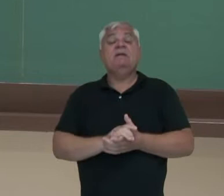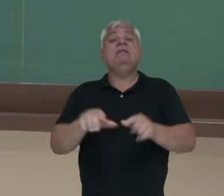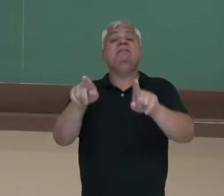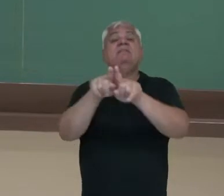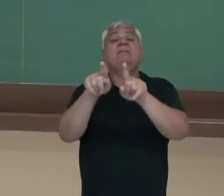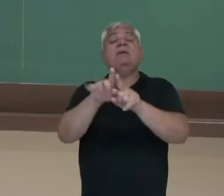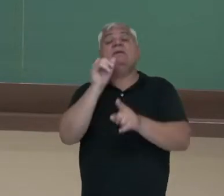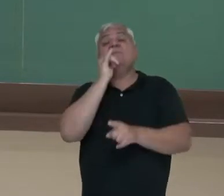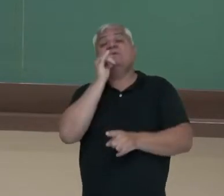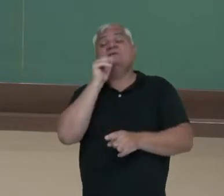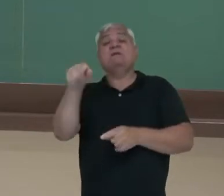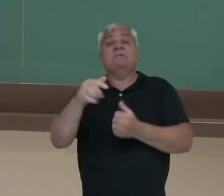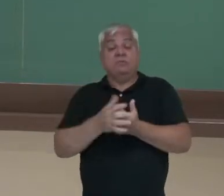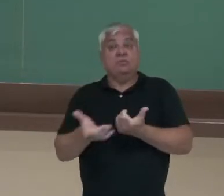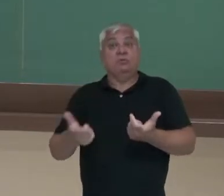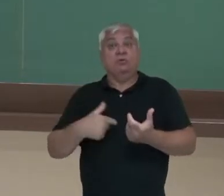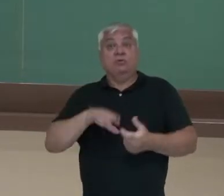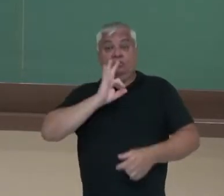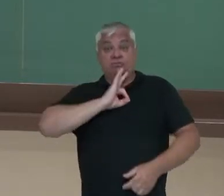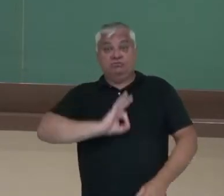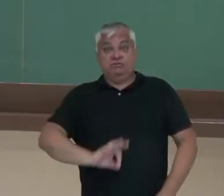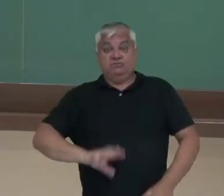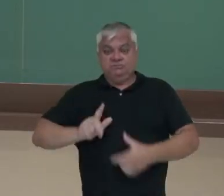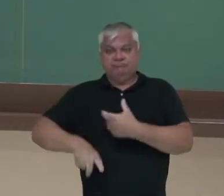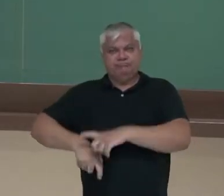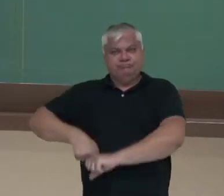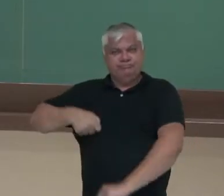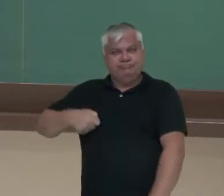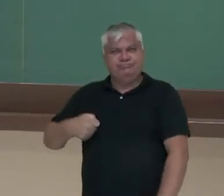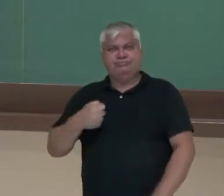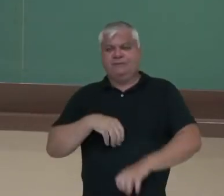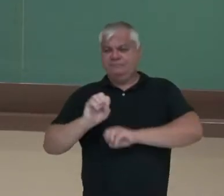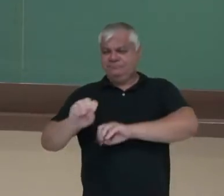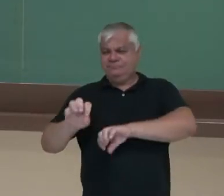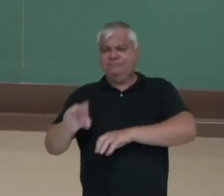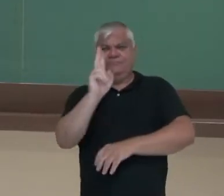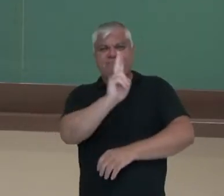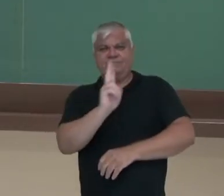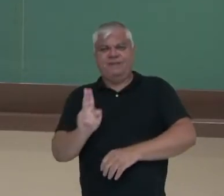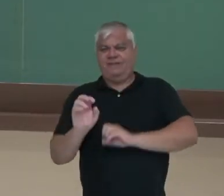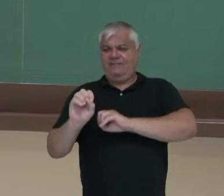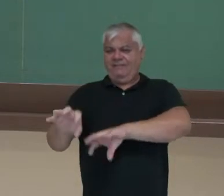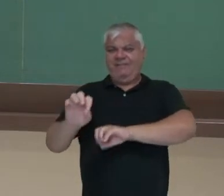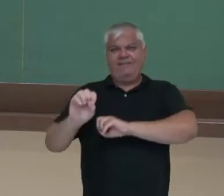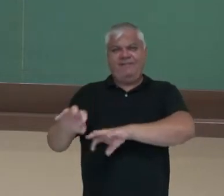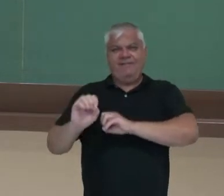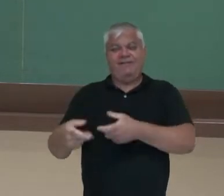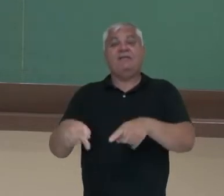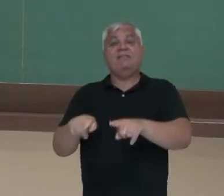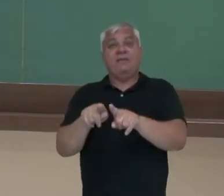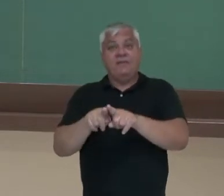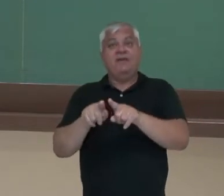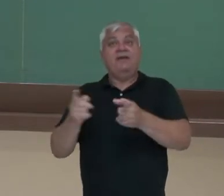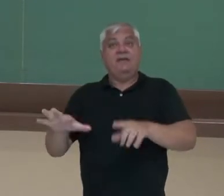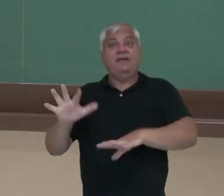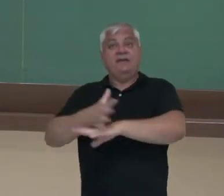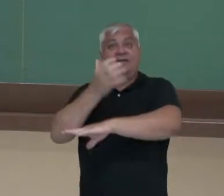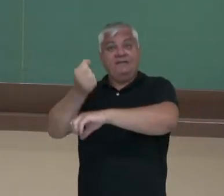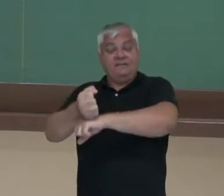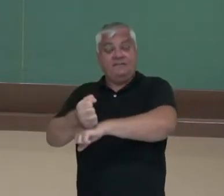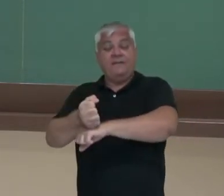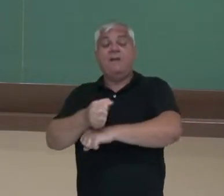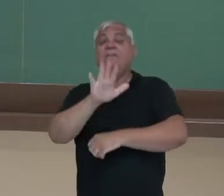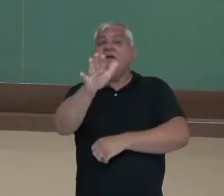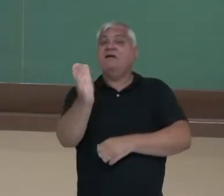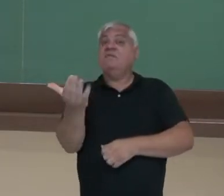Falava-se também das missões jesuítas, que também foi responsável pela ocupação e por não respeitar o Tratado de Tordesilhas. Mas